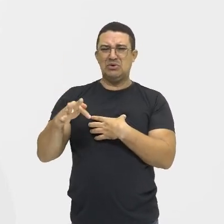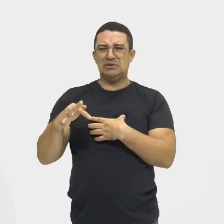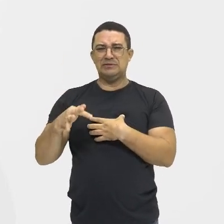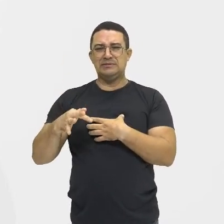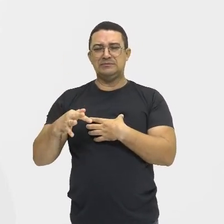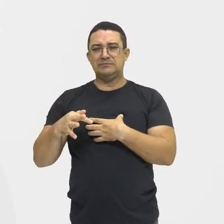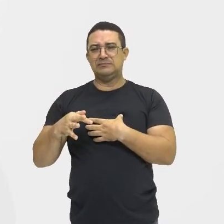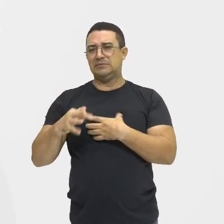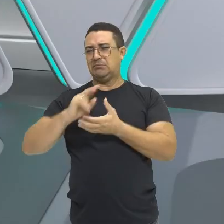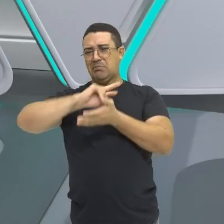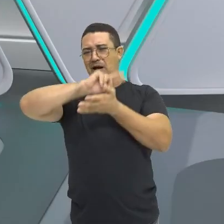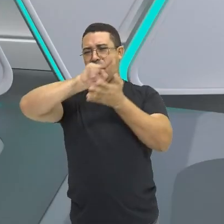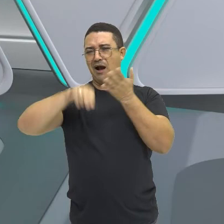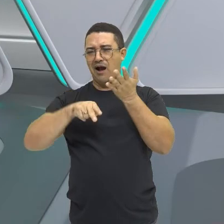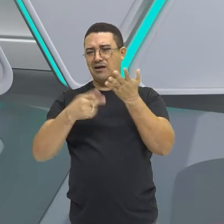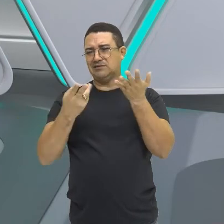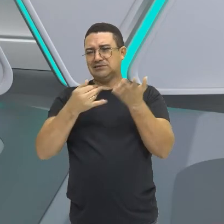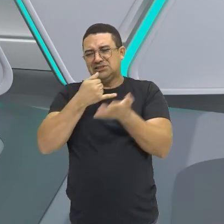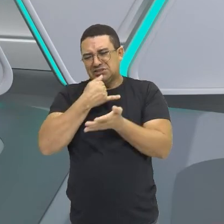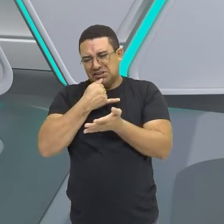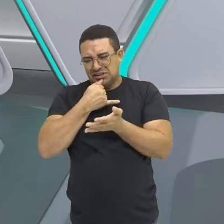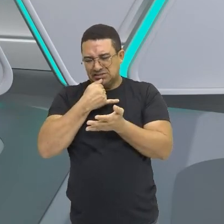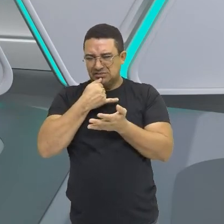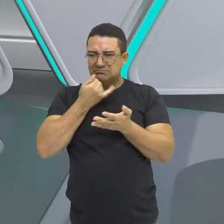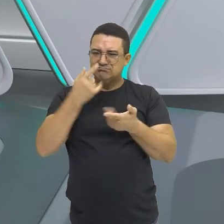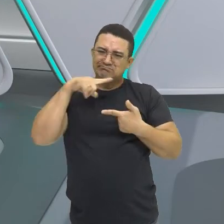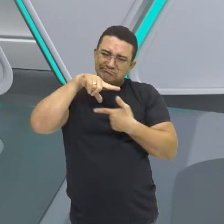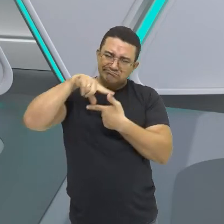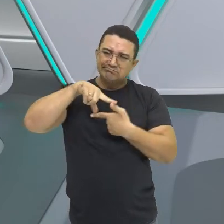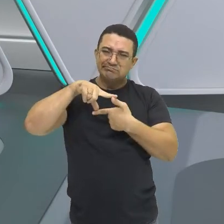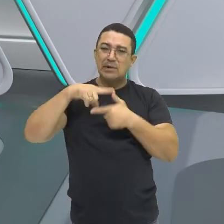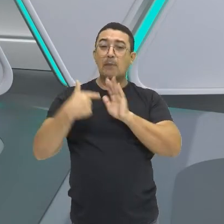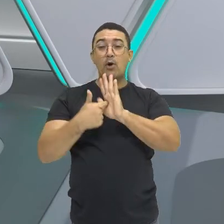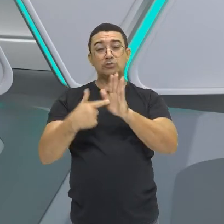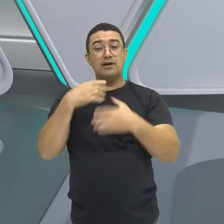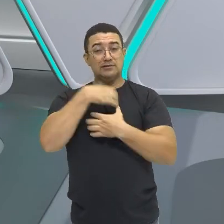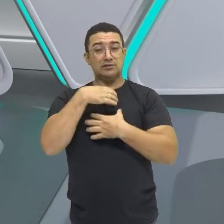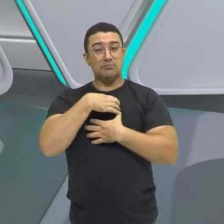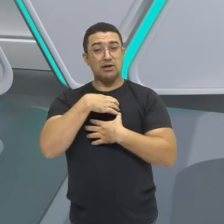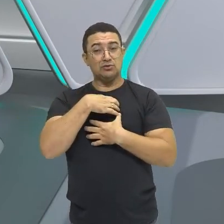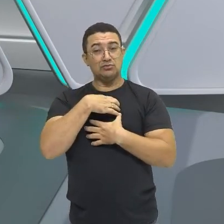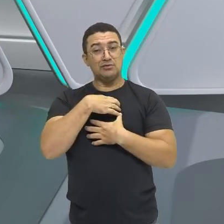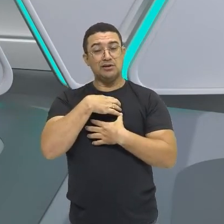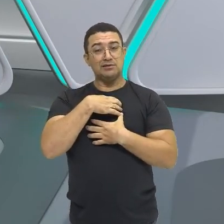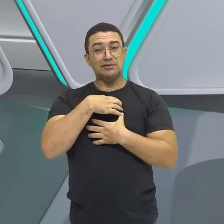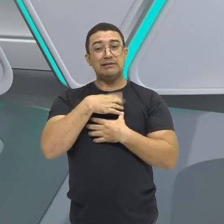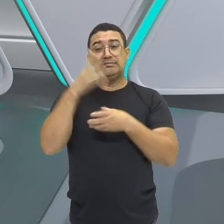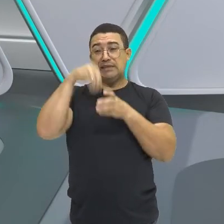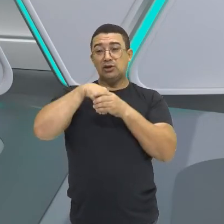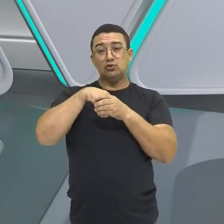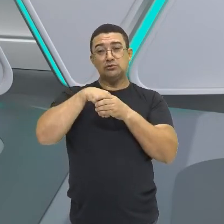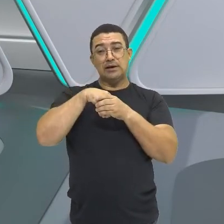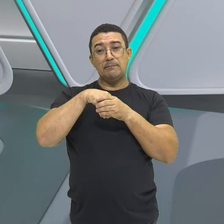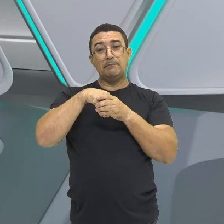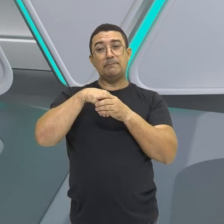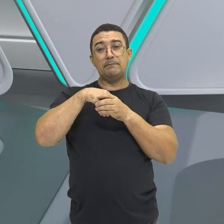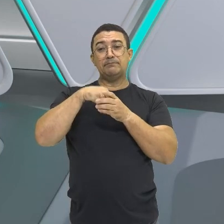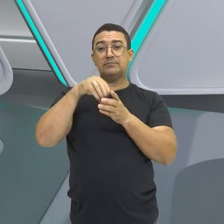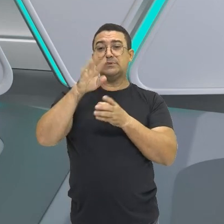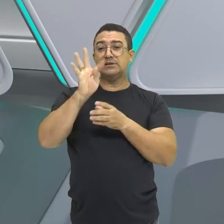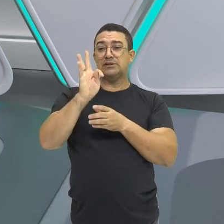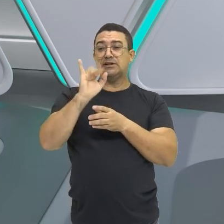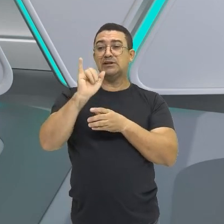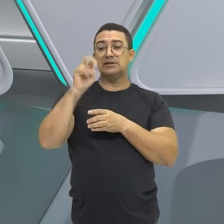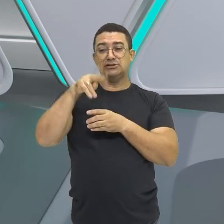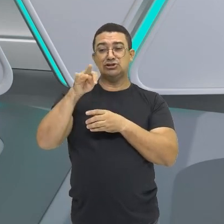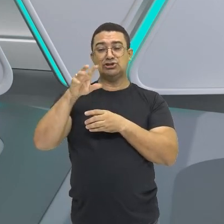sentia da solidão, da tristeza, certo? E aí, essa obra do expressionismo, ela vai trabalhar o quê? Que eu falei para vocês,